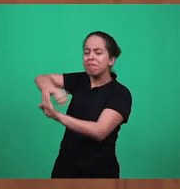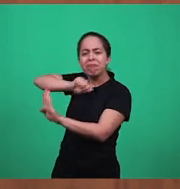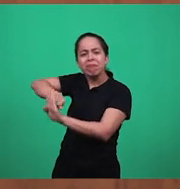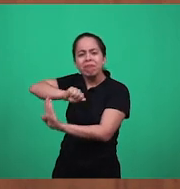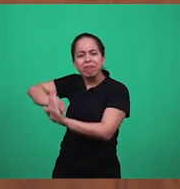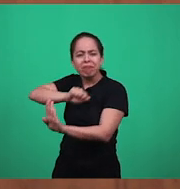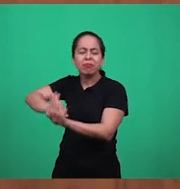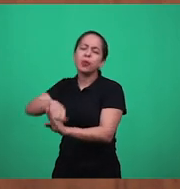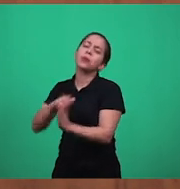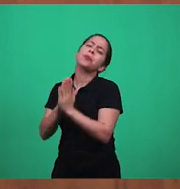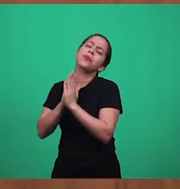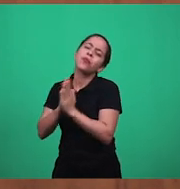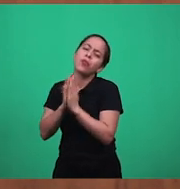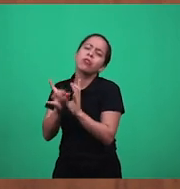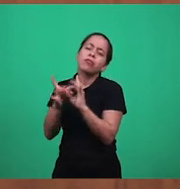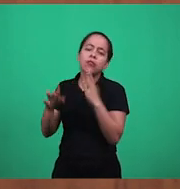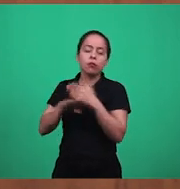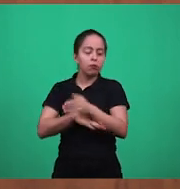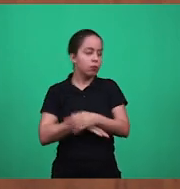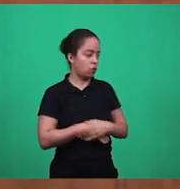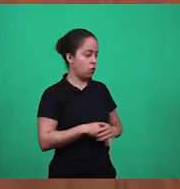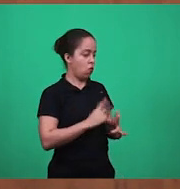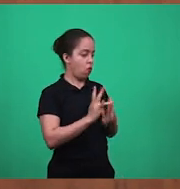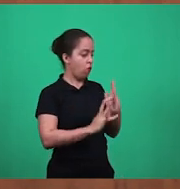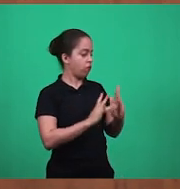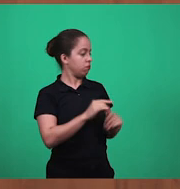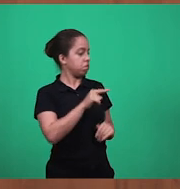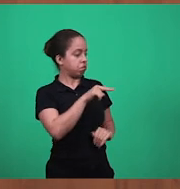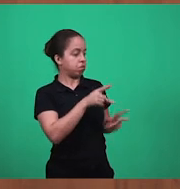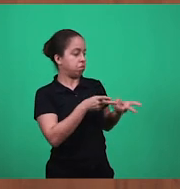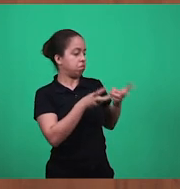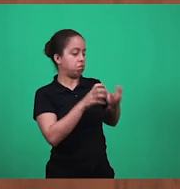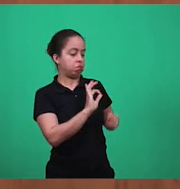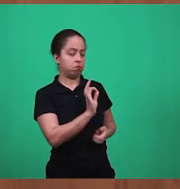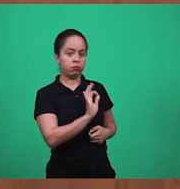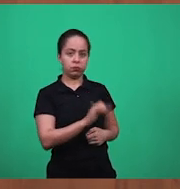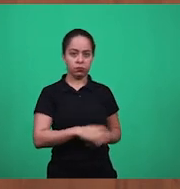elas pediram para entrar, mas o noivo não as reconheceu.